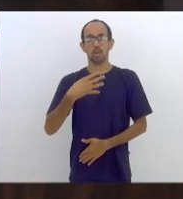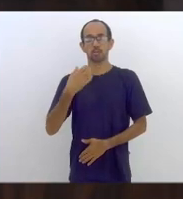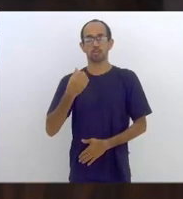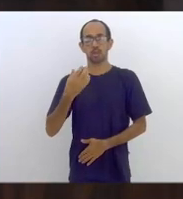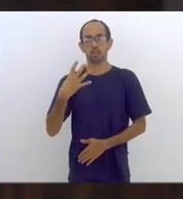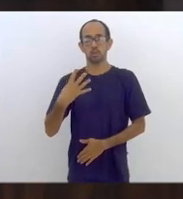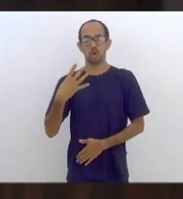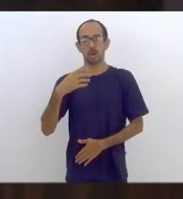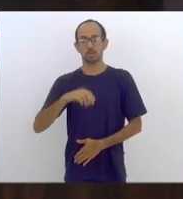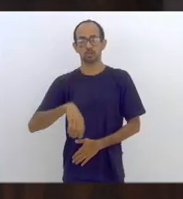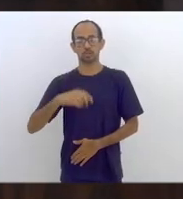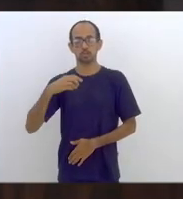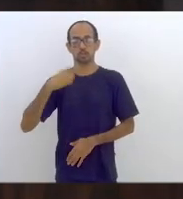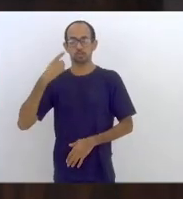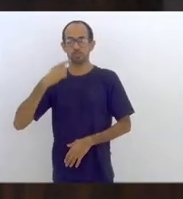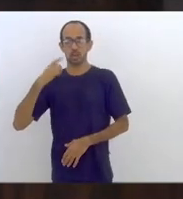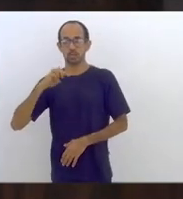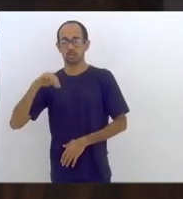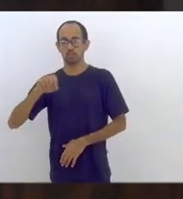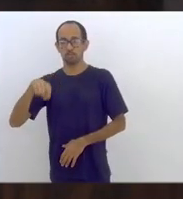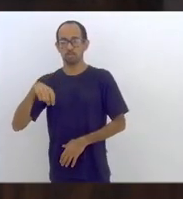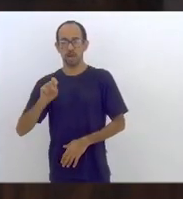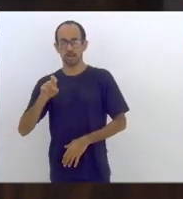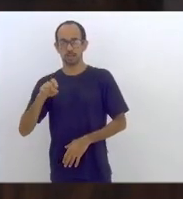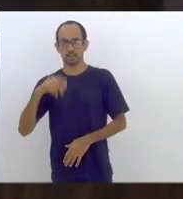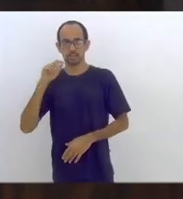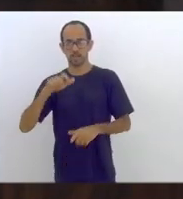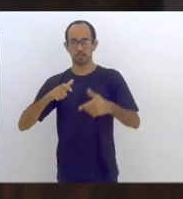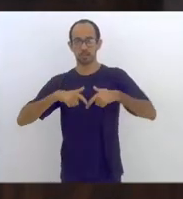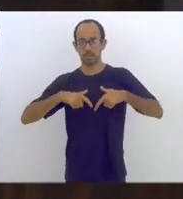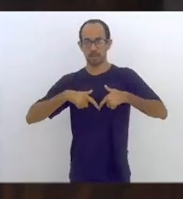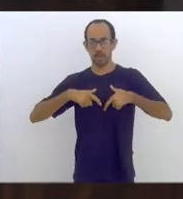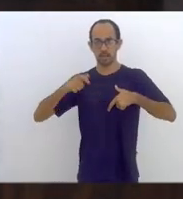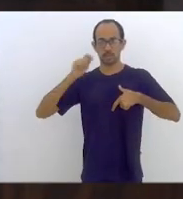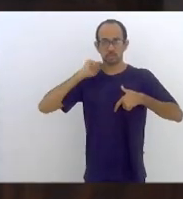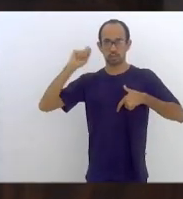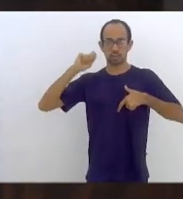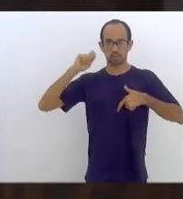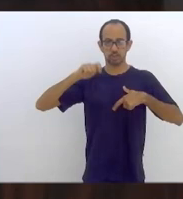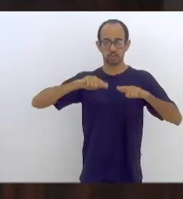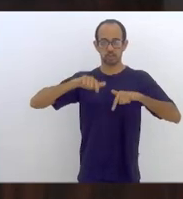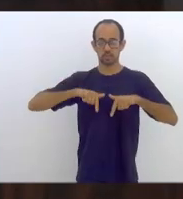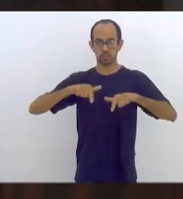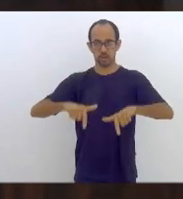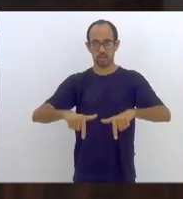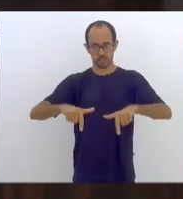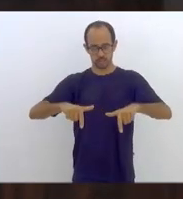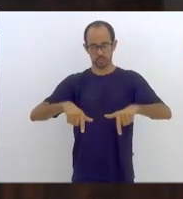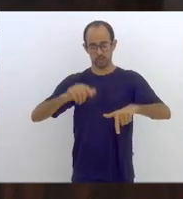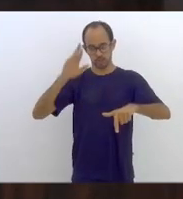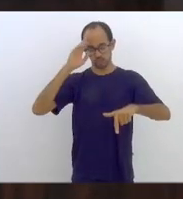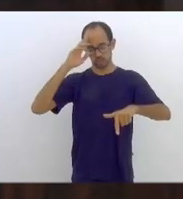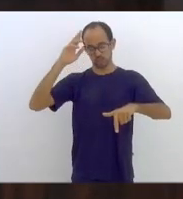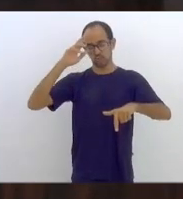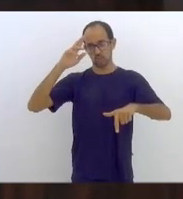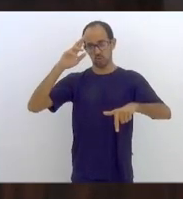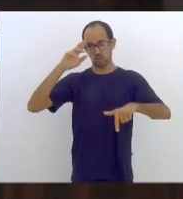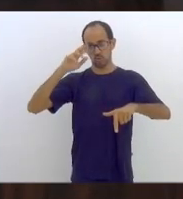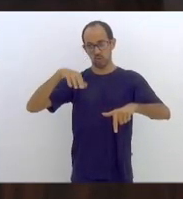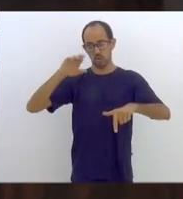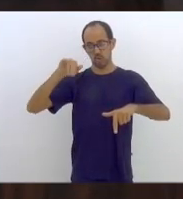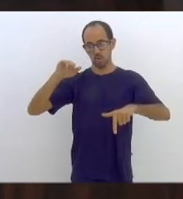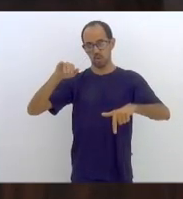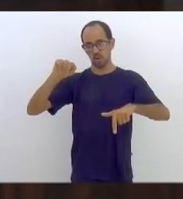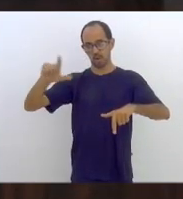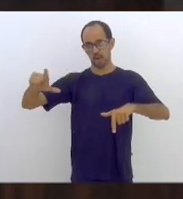de Altair Deputado Maxi Lemos que consegue medalha Tiradentes e respectivo diploma ao Excelentíssimo Senhor Coronel